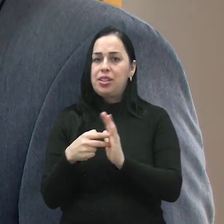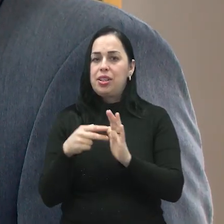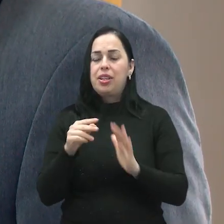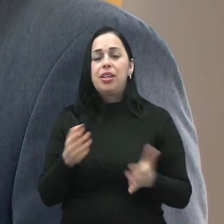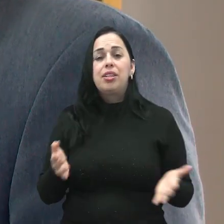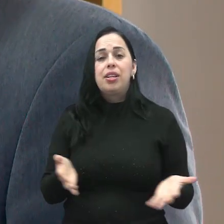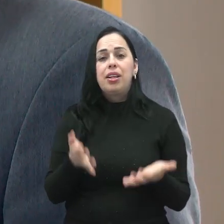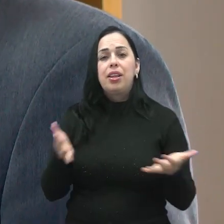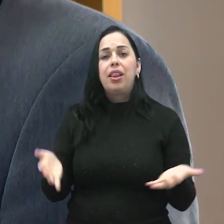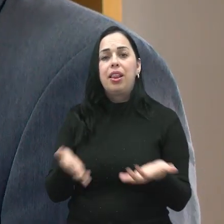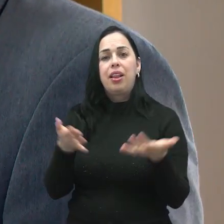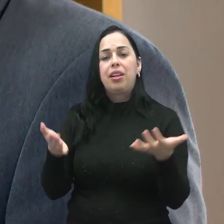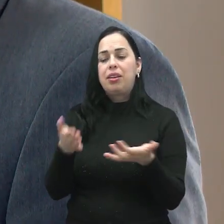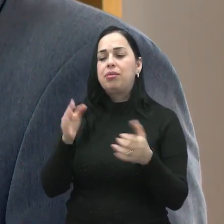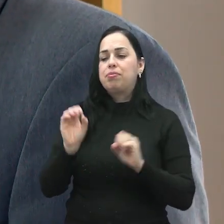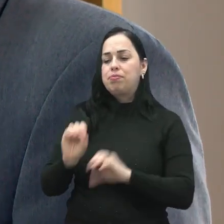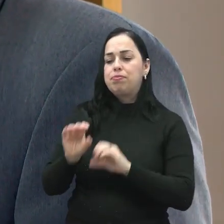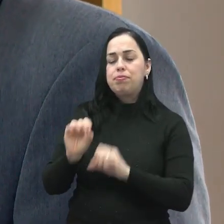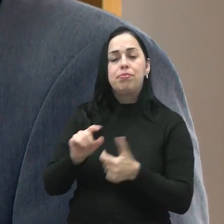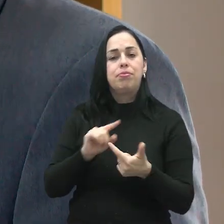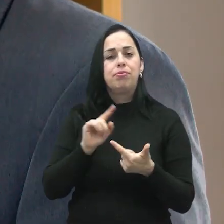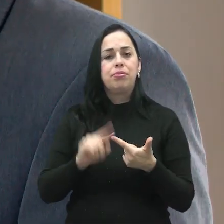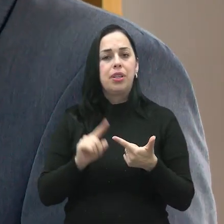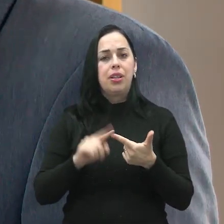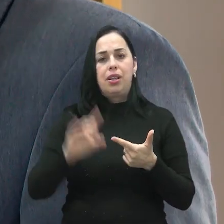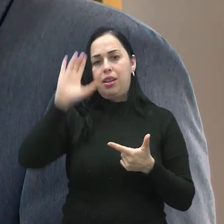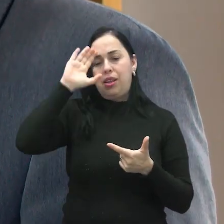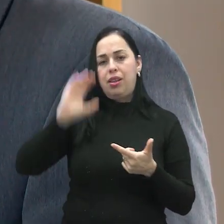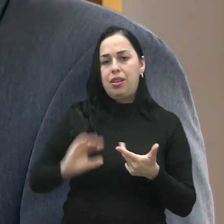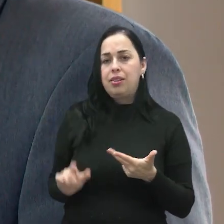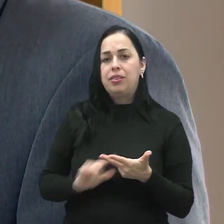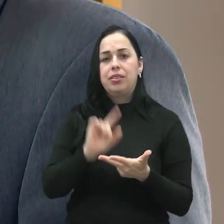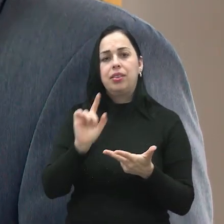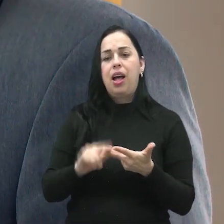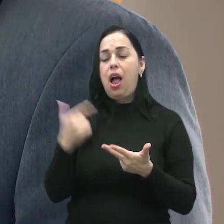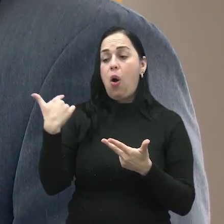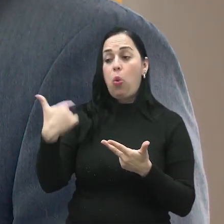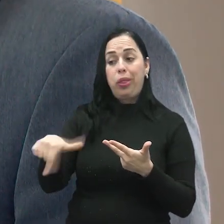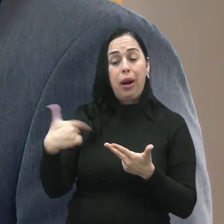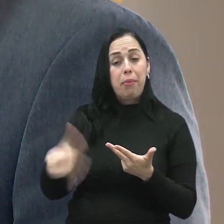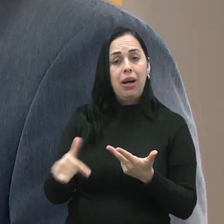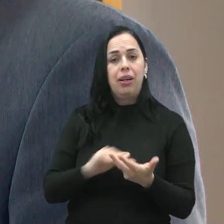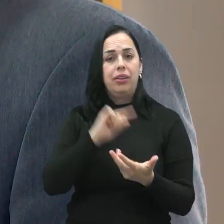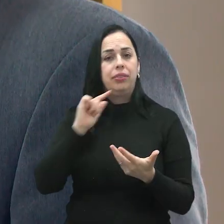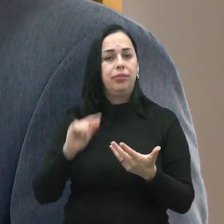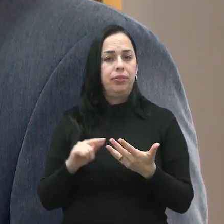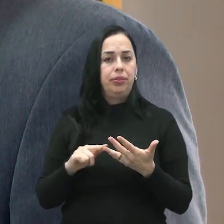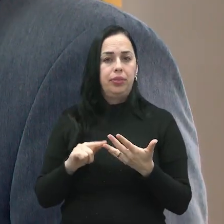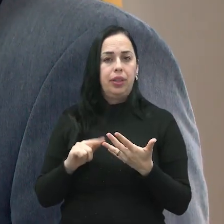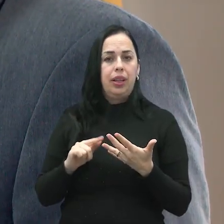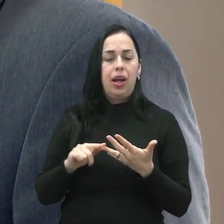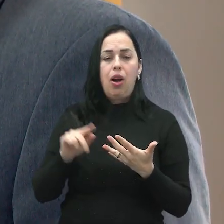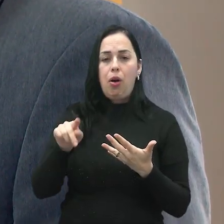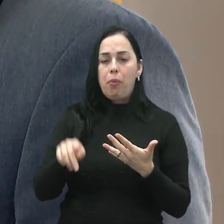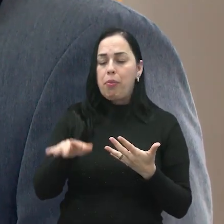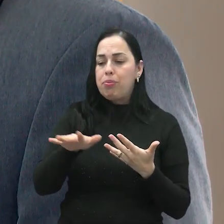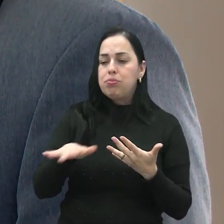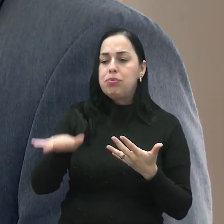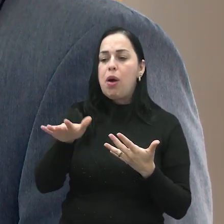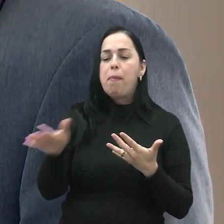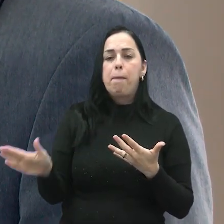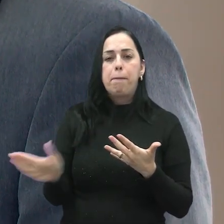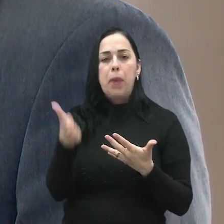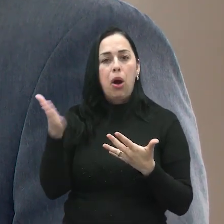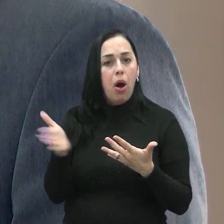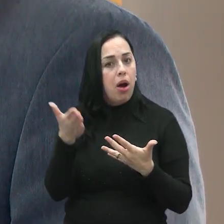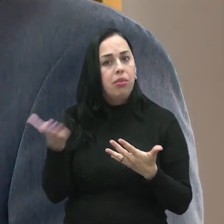está empreendendo um acesso à educação, acesso à cidadania, acesso ao trabalho, acesso também à